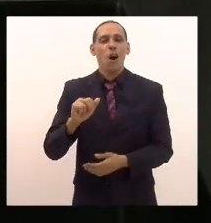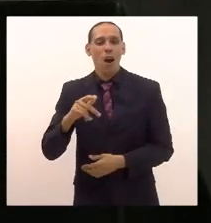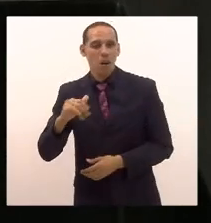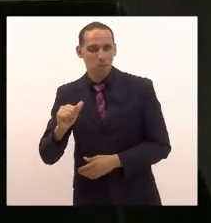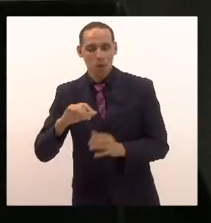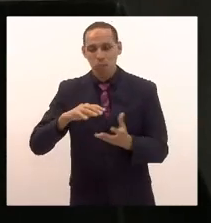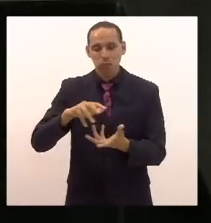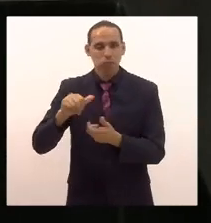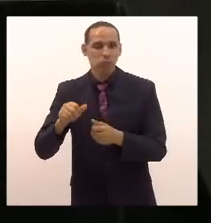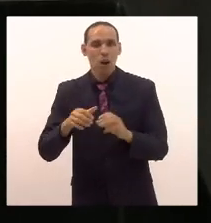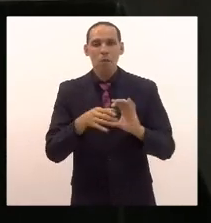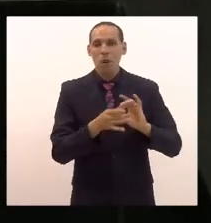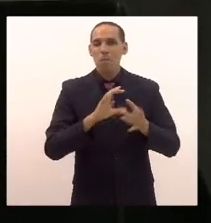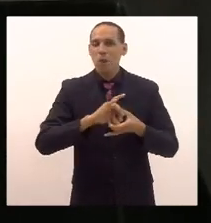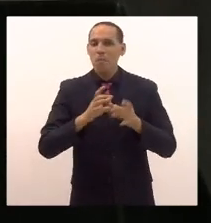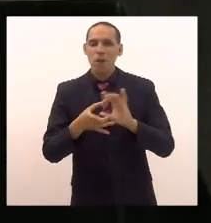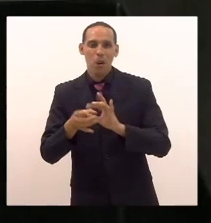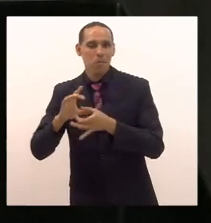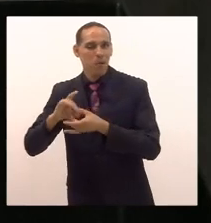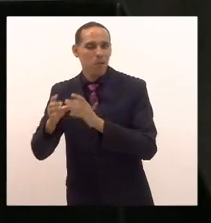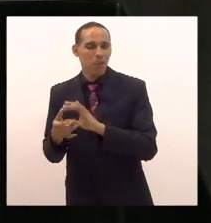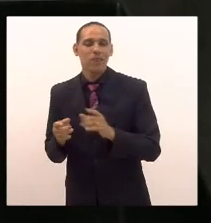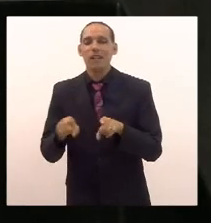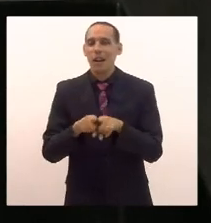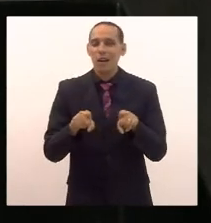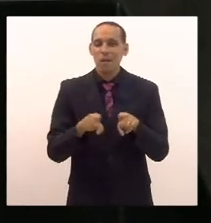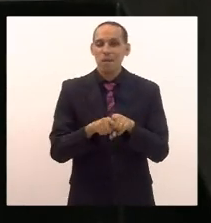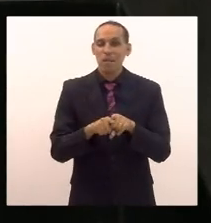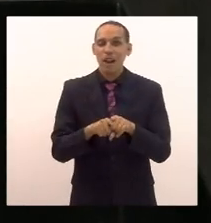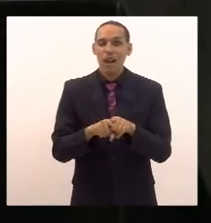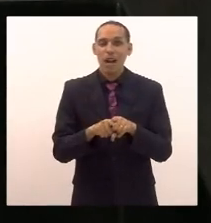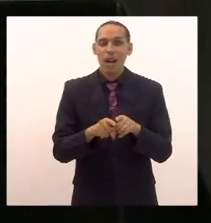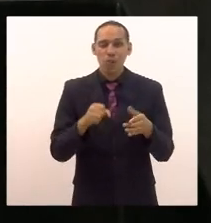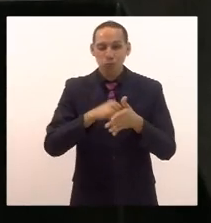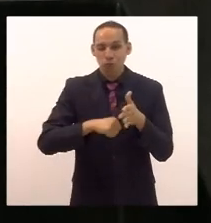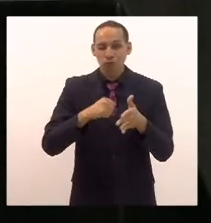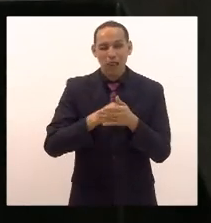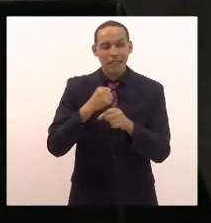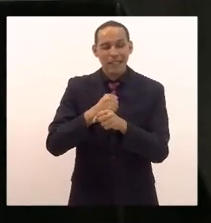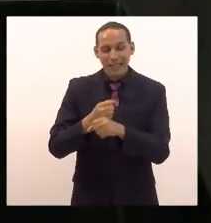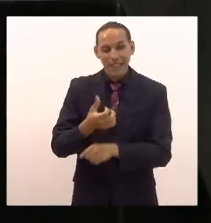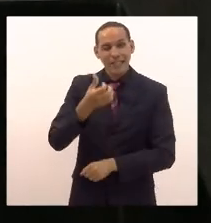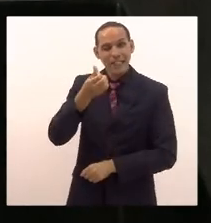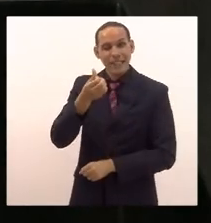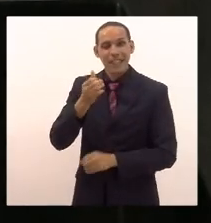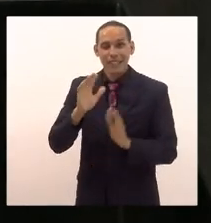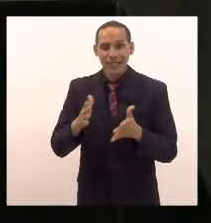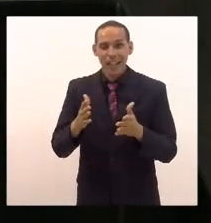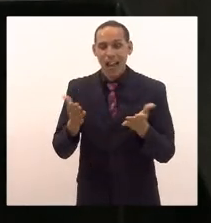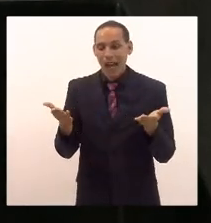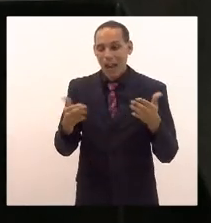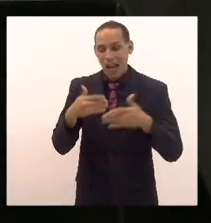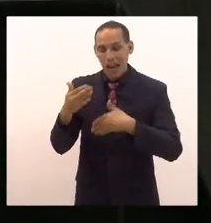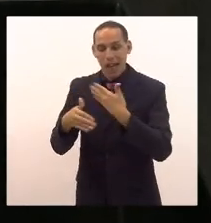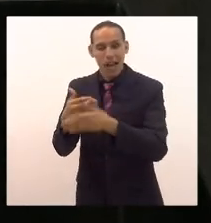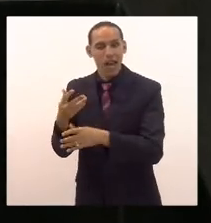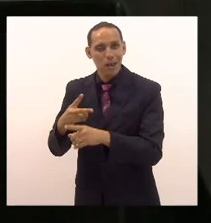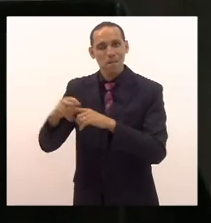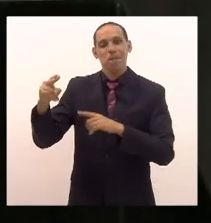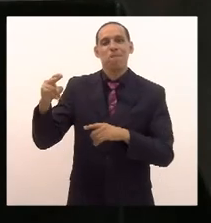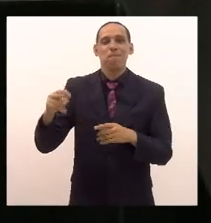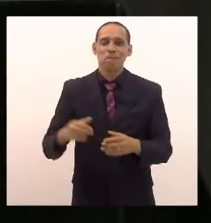Olimpíadas concluindo uma luta iniciada há seis anos pela equipe feminina do país